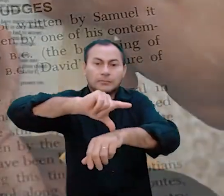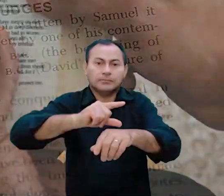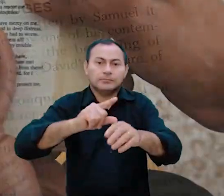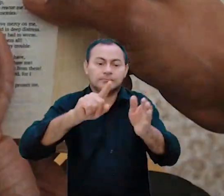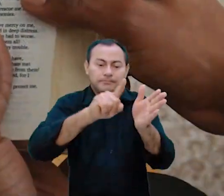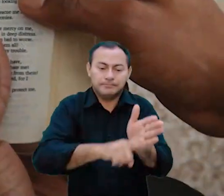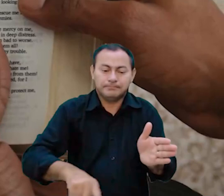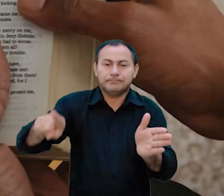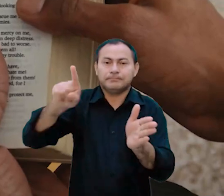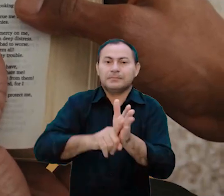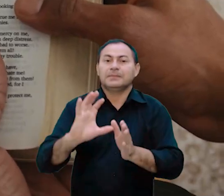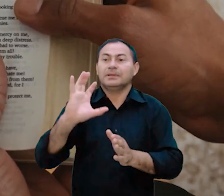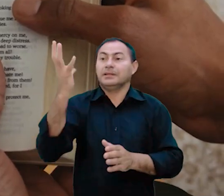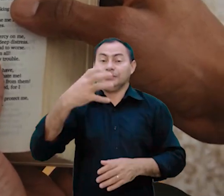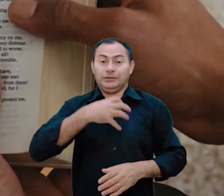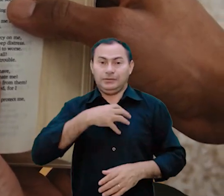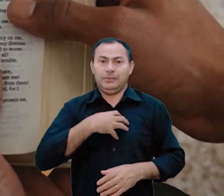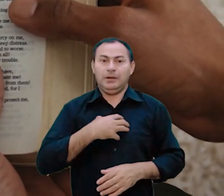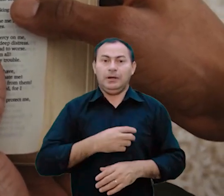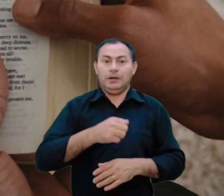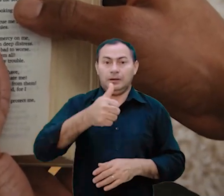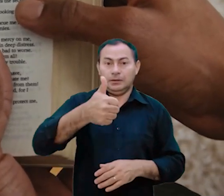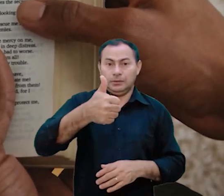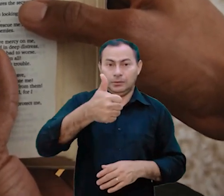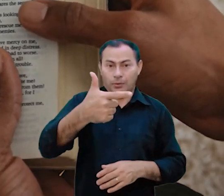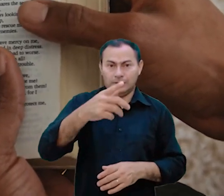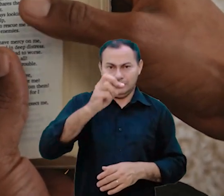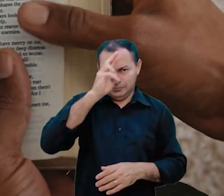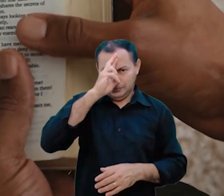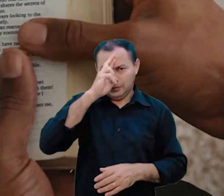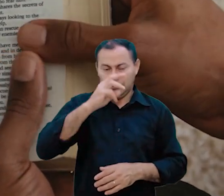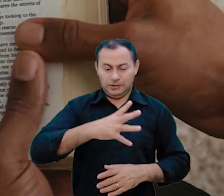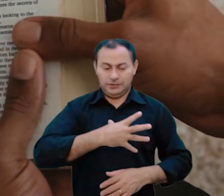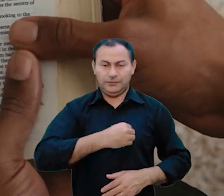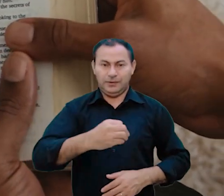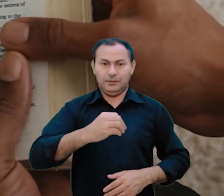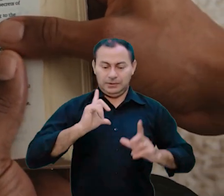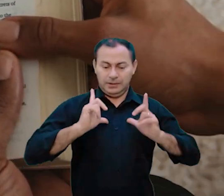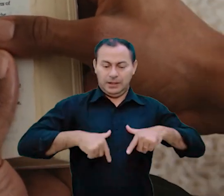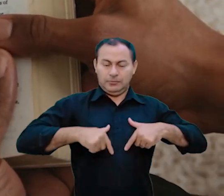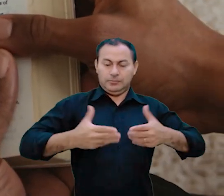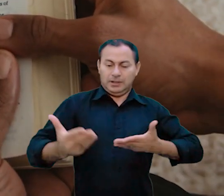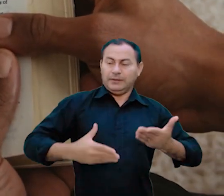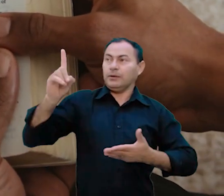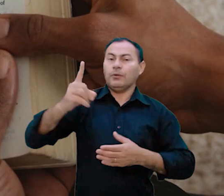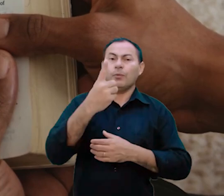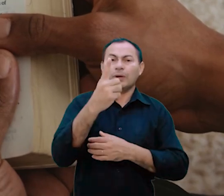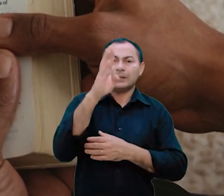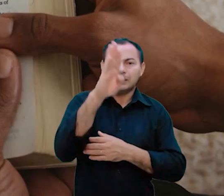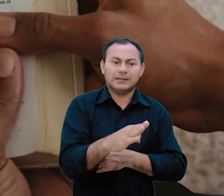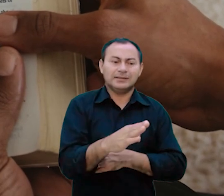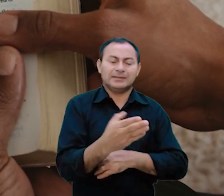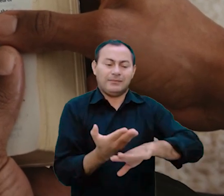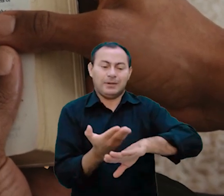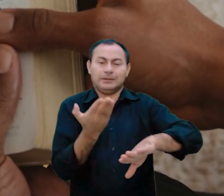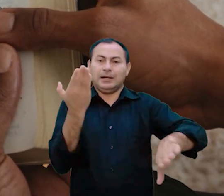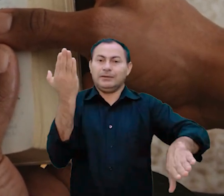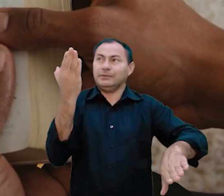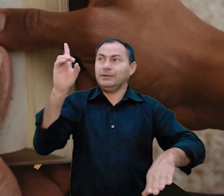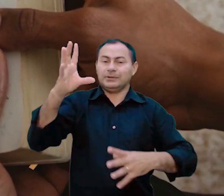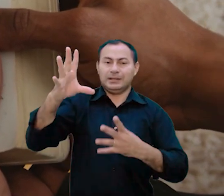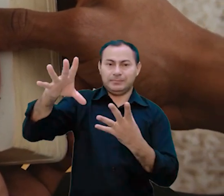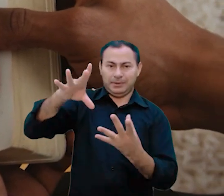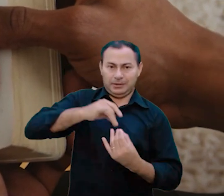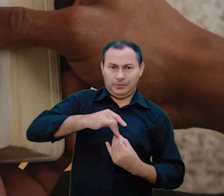relógio, esse ciclo funcionava da seguinte forma. Às 12 horas, os filhos de Israel estavam servindo a Deus. À 1 hora, eles cometiam